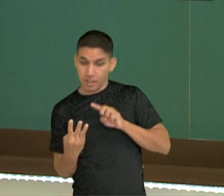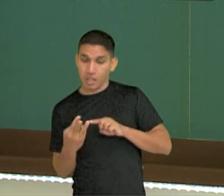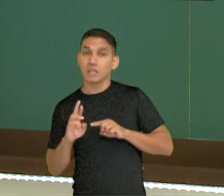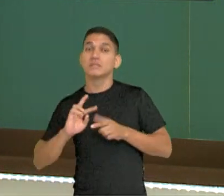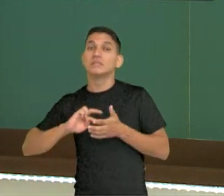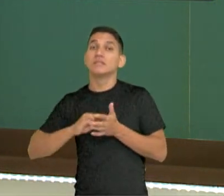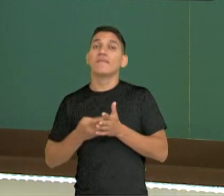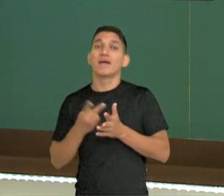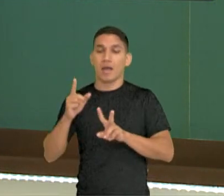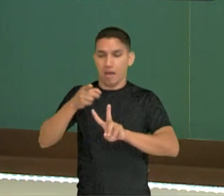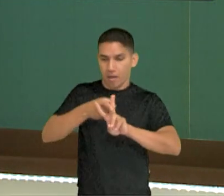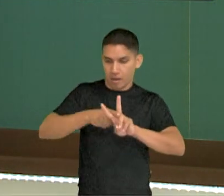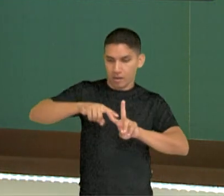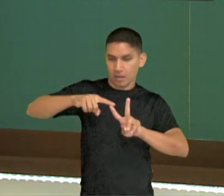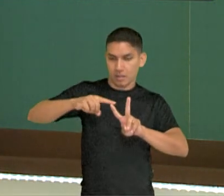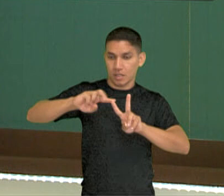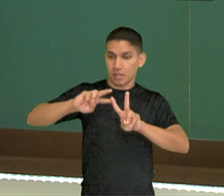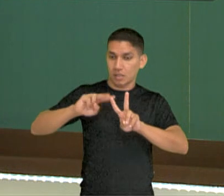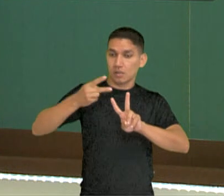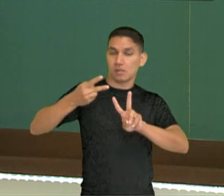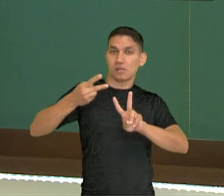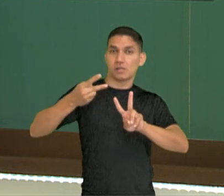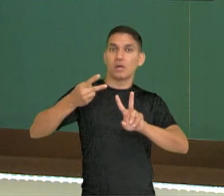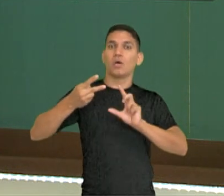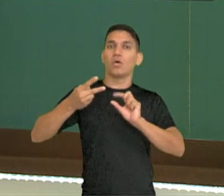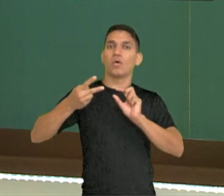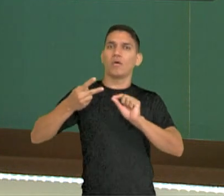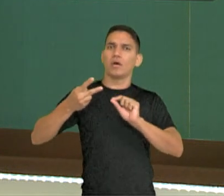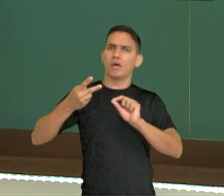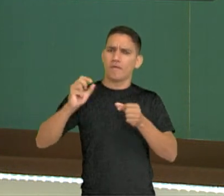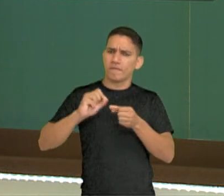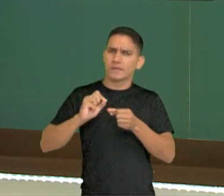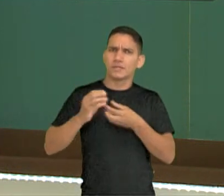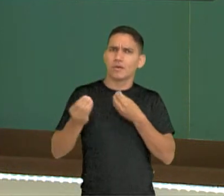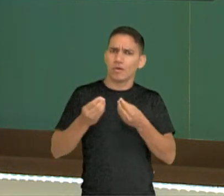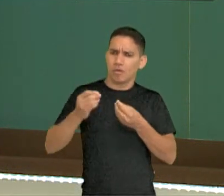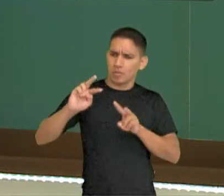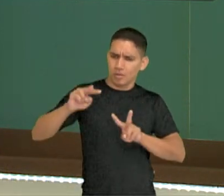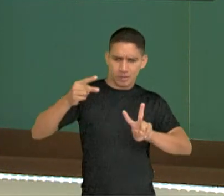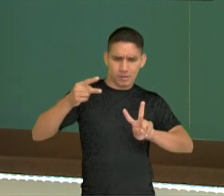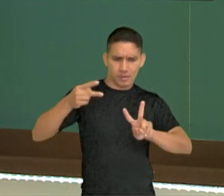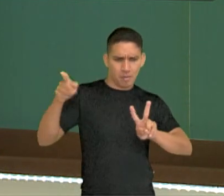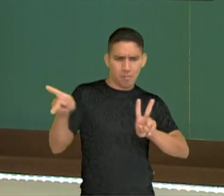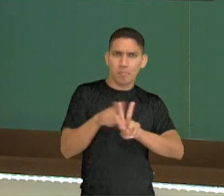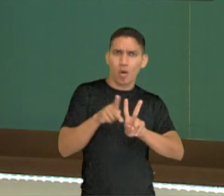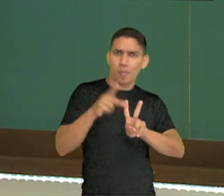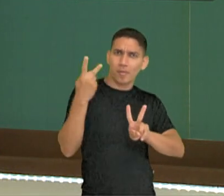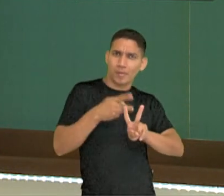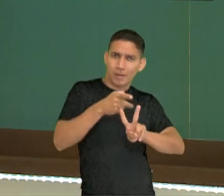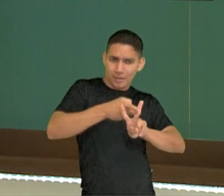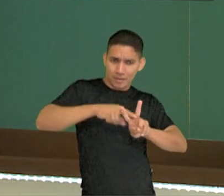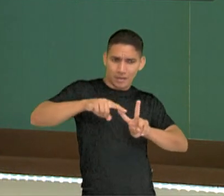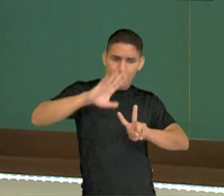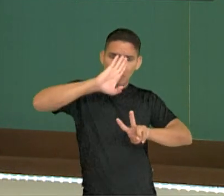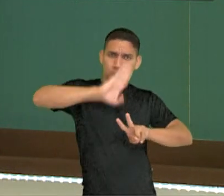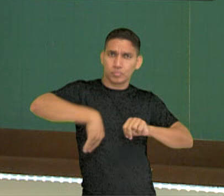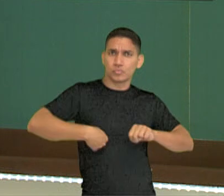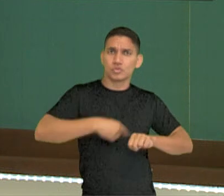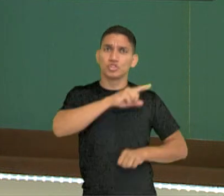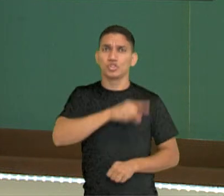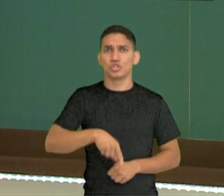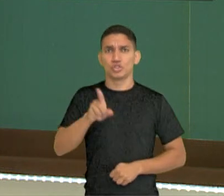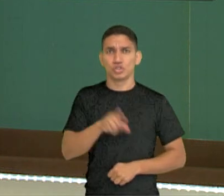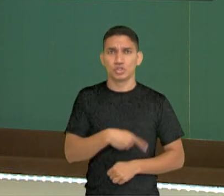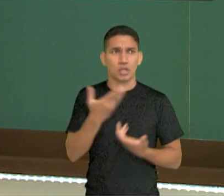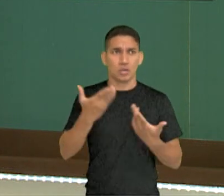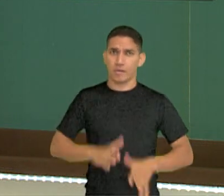ao quadrado. Quando eu simplifico o quadrado do radicando com o índice da raiz, eu elimino a raiz que eu não